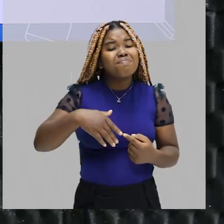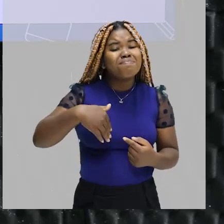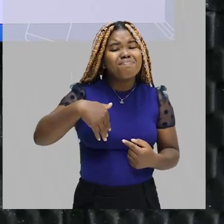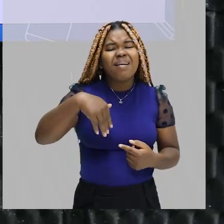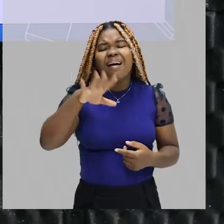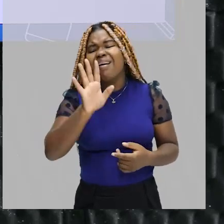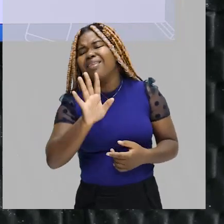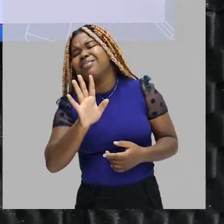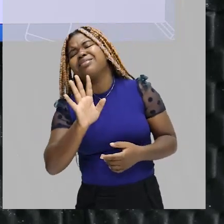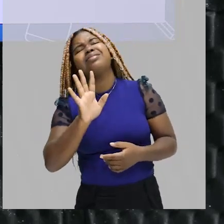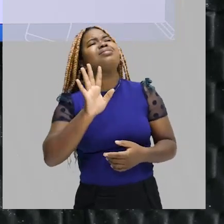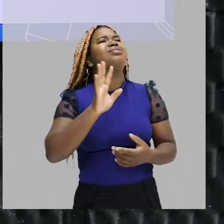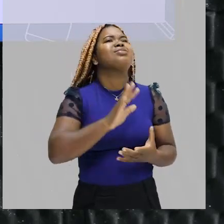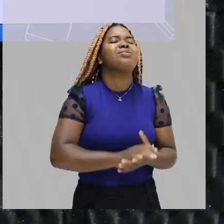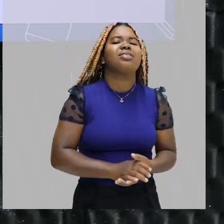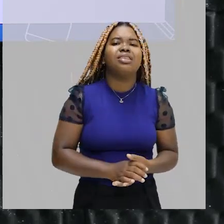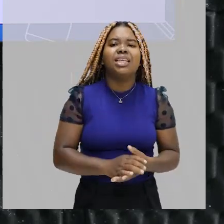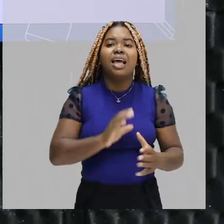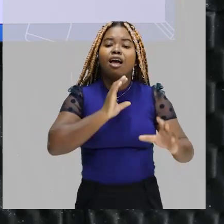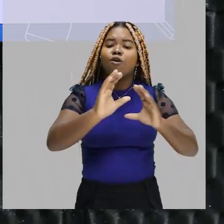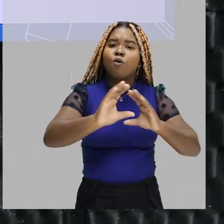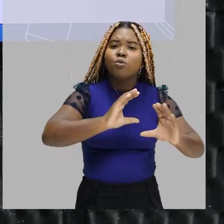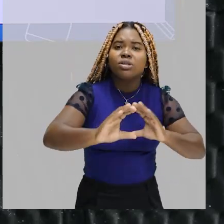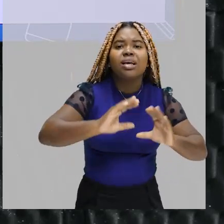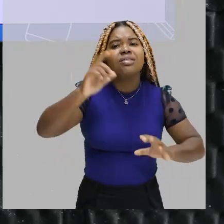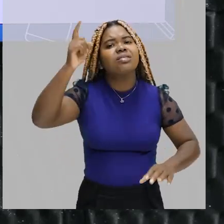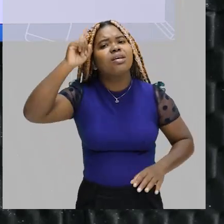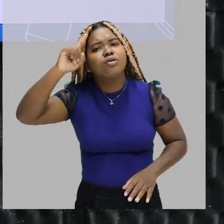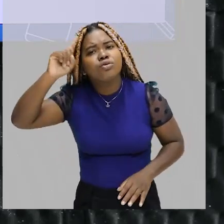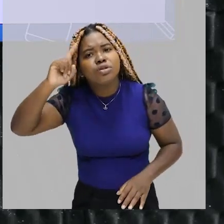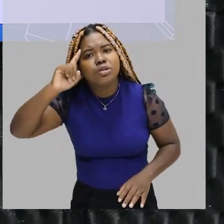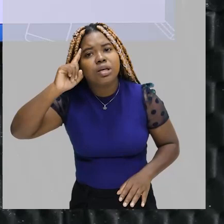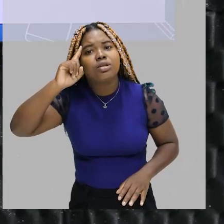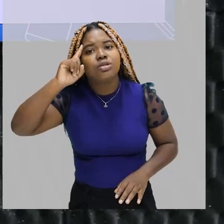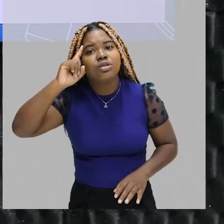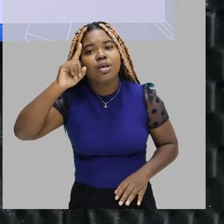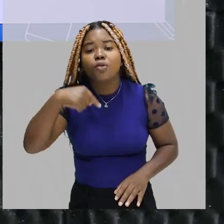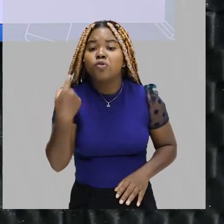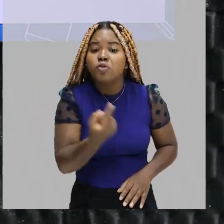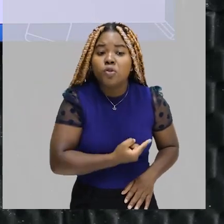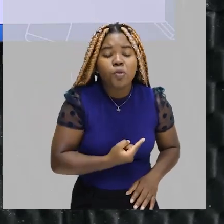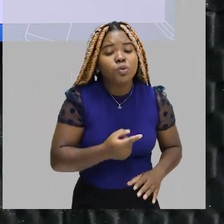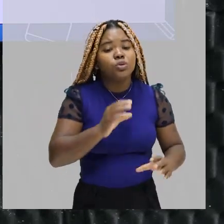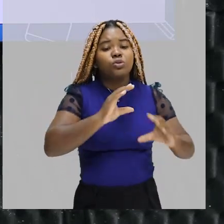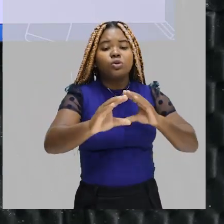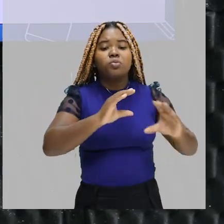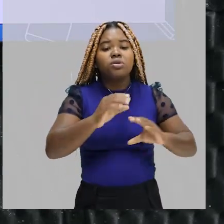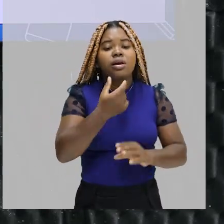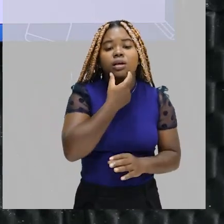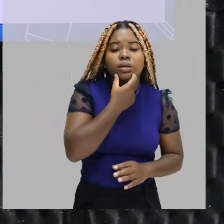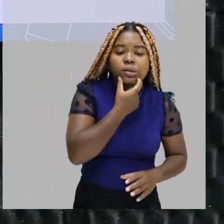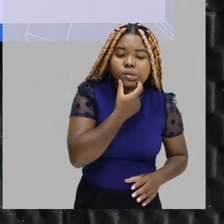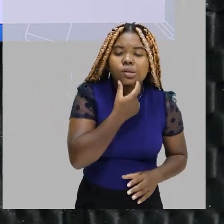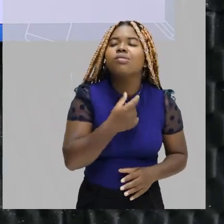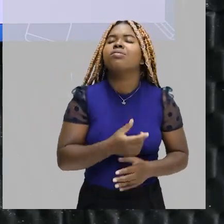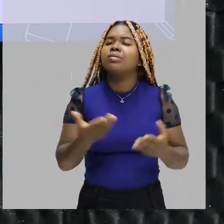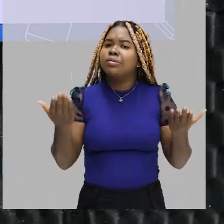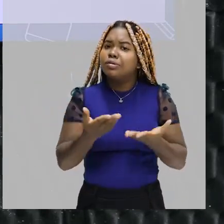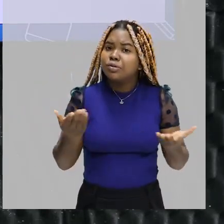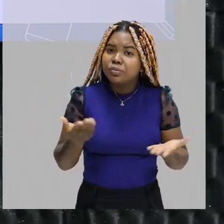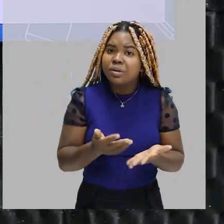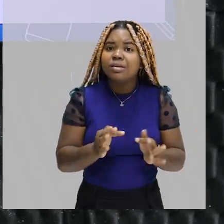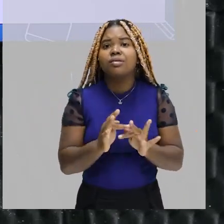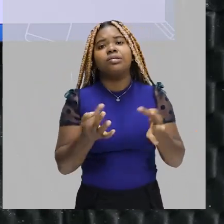metade desse inglês falado, do inglês do dia a dia, da nossa comunicação cotidiana. Ele corresponde em